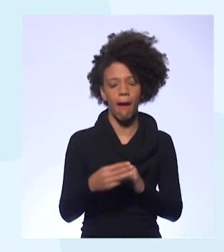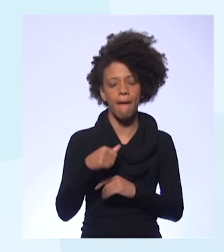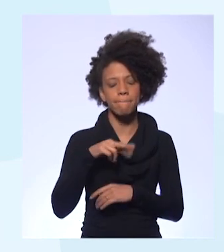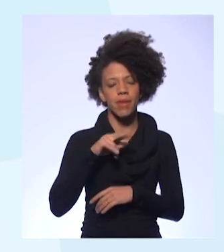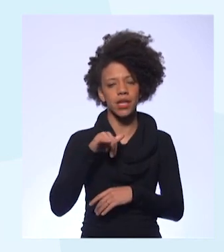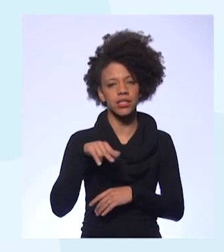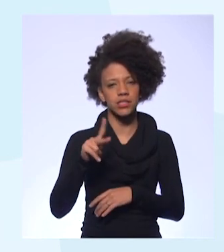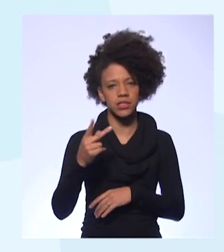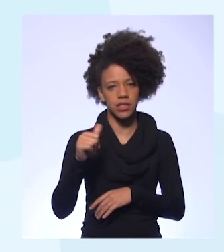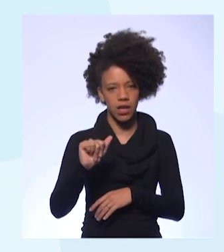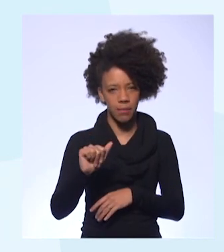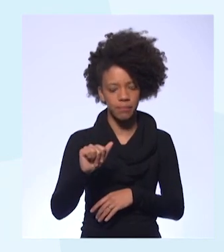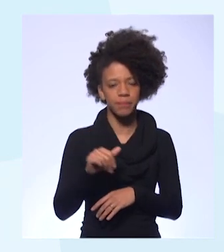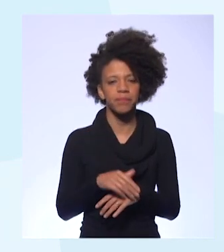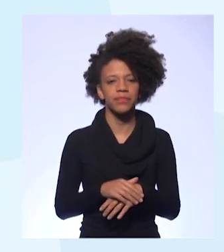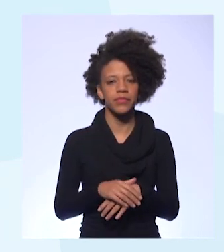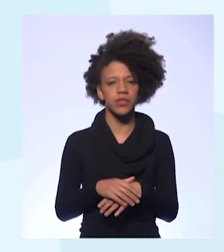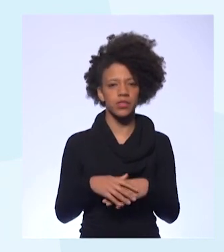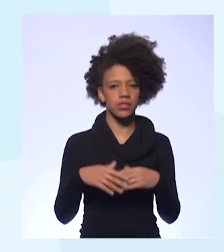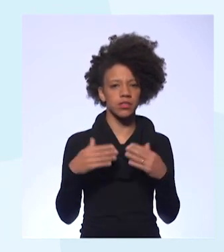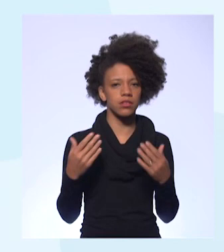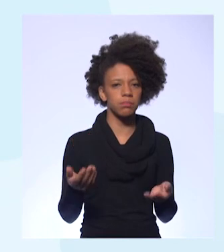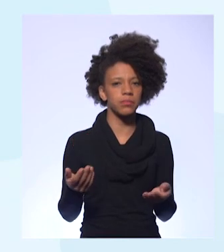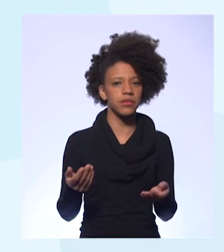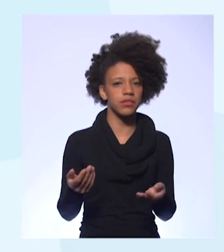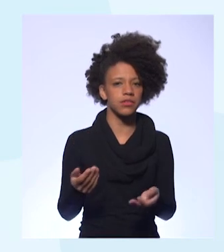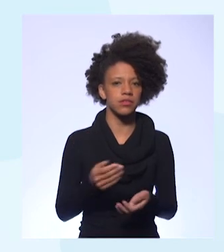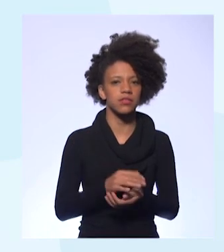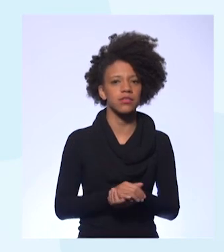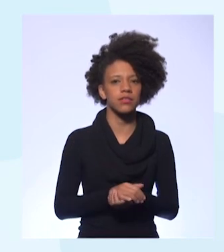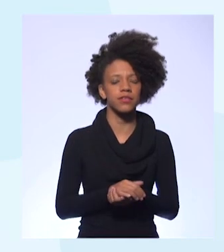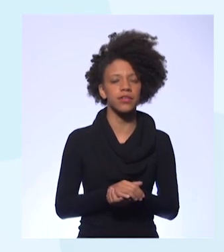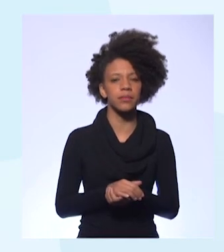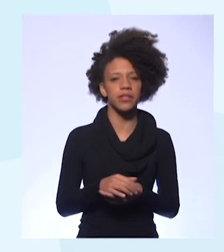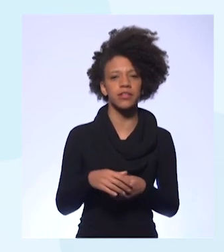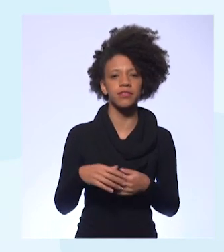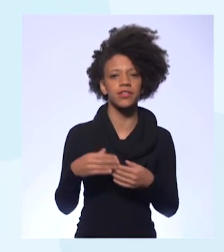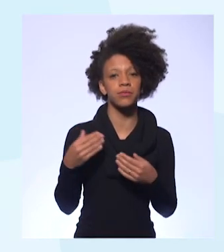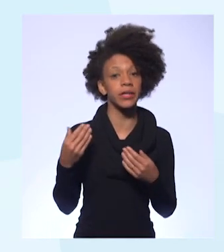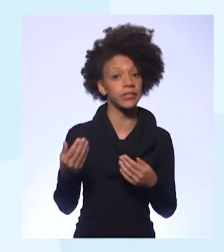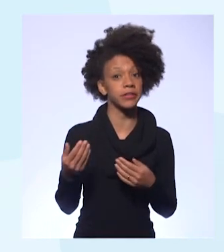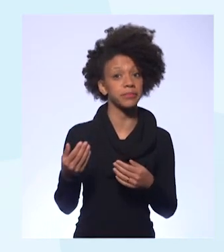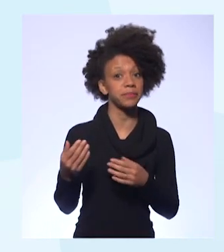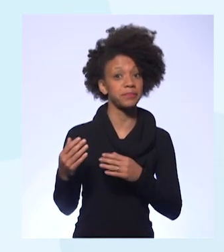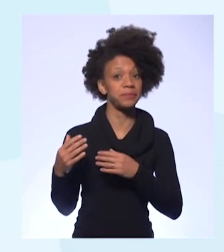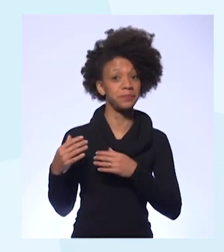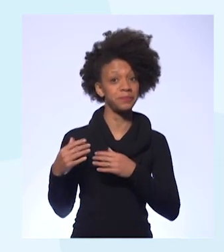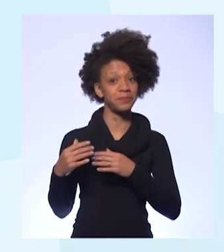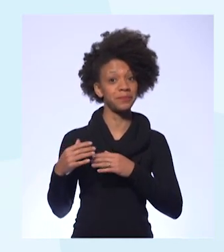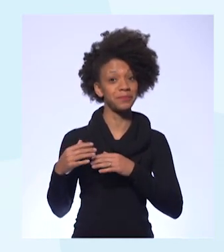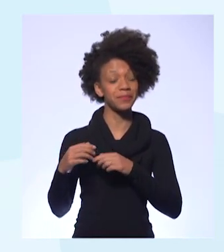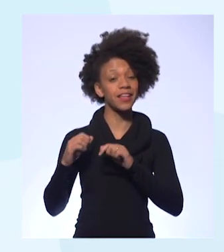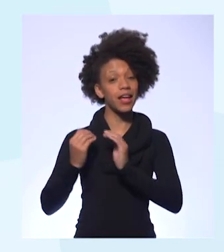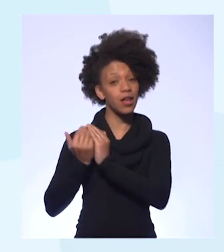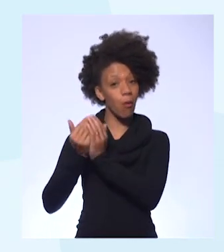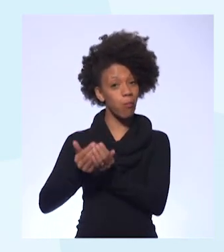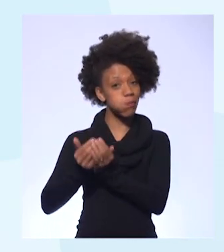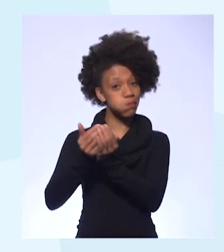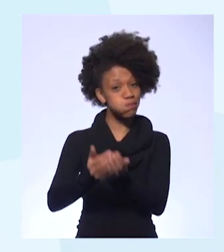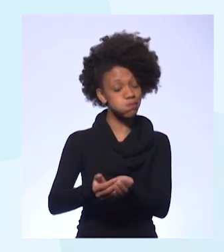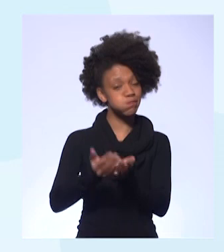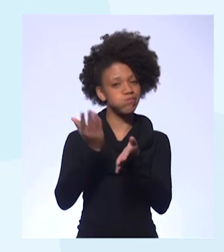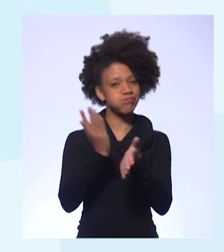brasileira e este feito ele é um tri uma das Forças Armadas do Brasil é considerado um triunfo da nossa da nossa